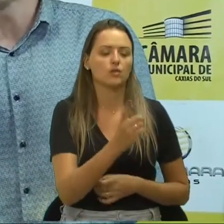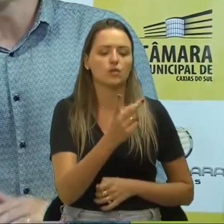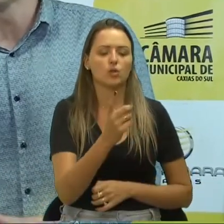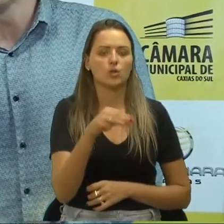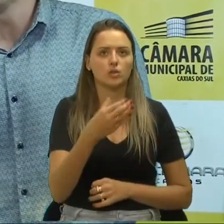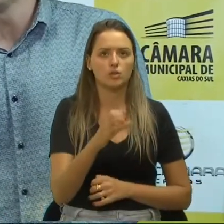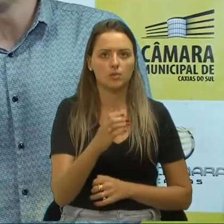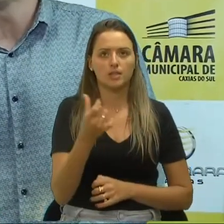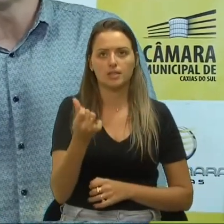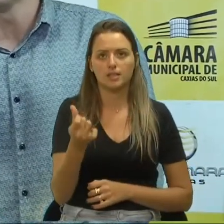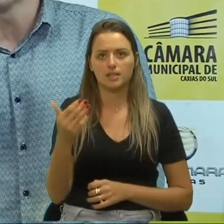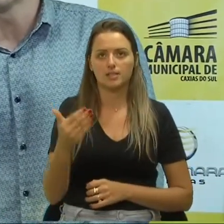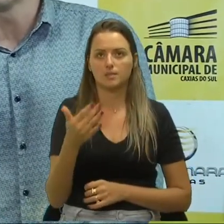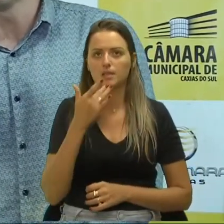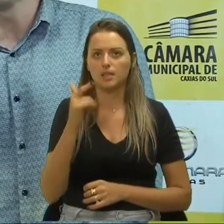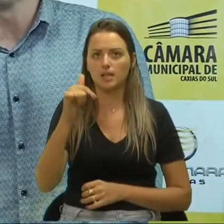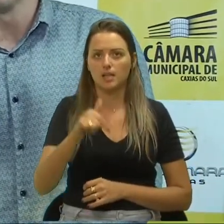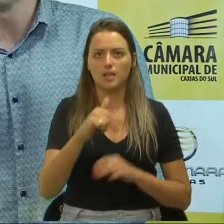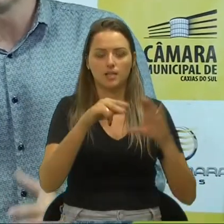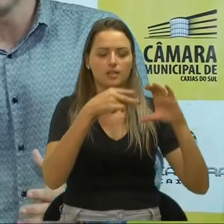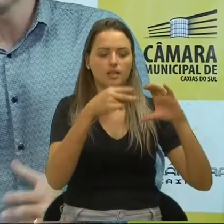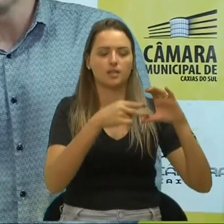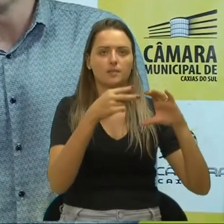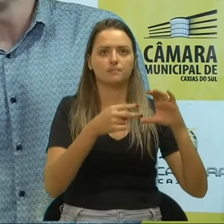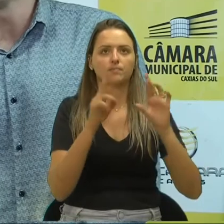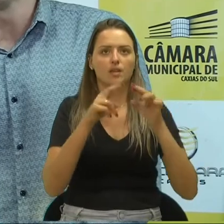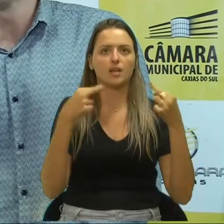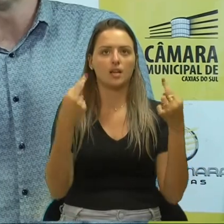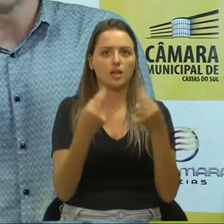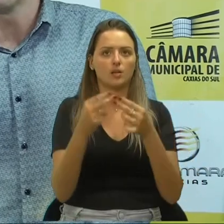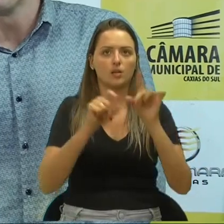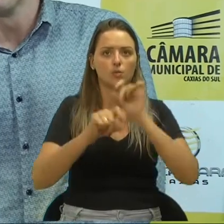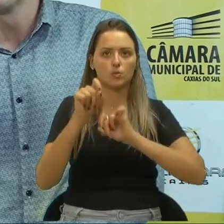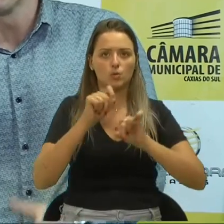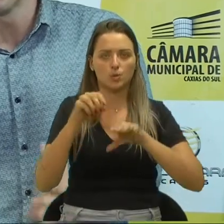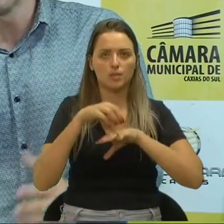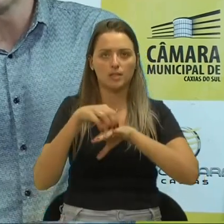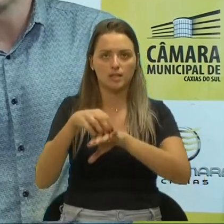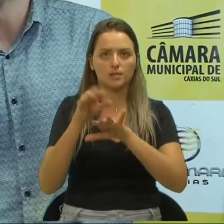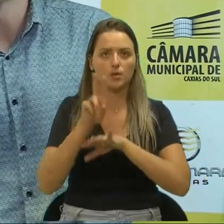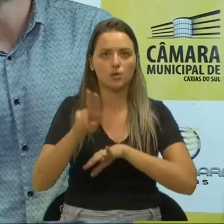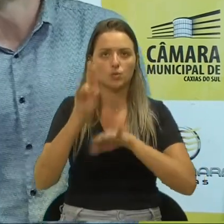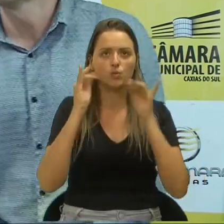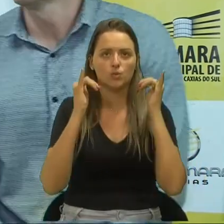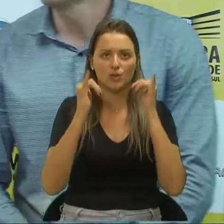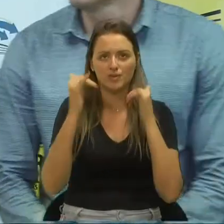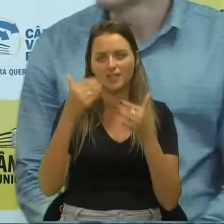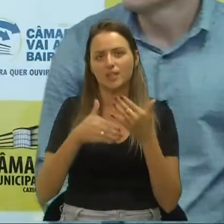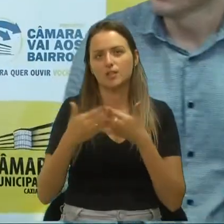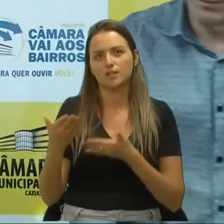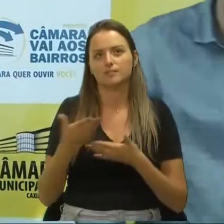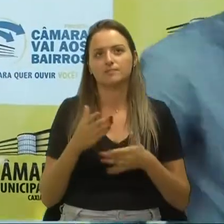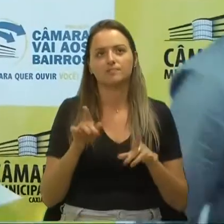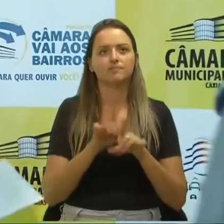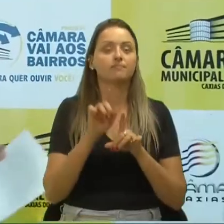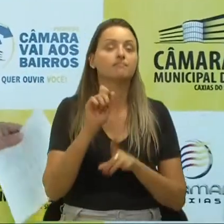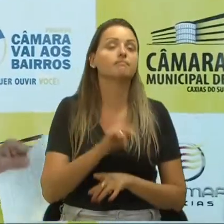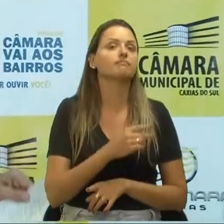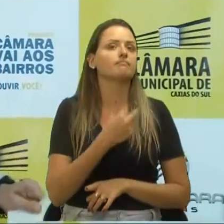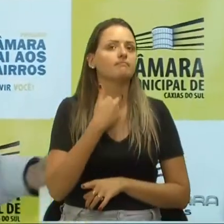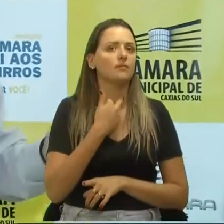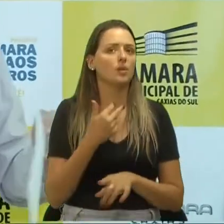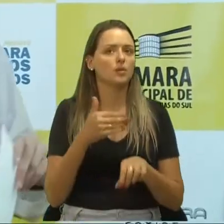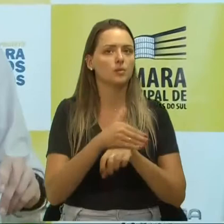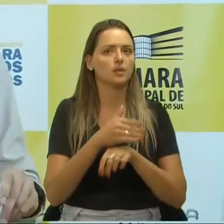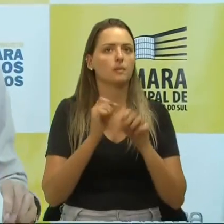12 de março, às 18h30, aqui na Câmara de Vereadores. Audiência pública sobre transporte público. Todos convidados. Muito bem, quem não puder comparecer vai